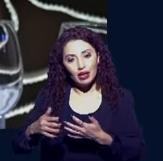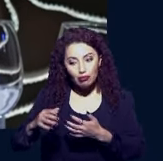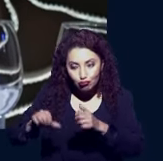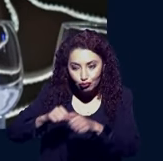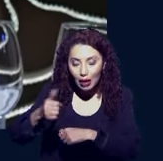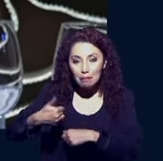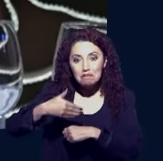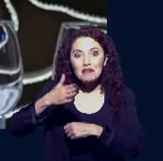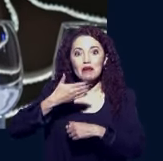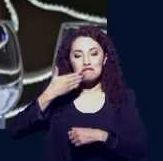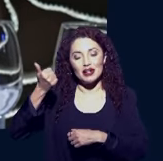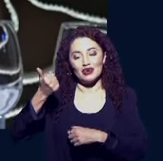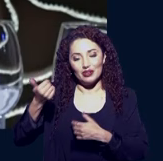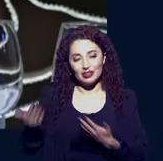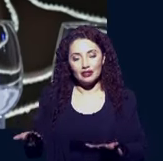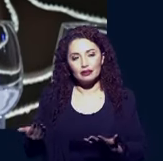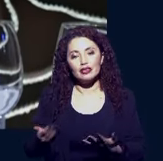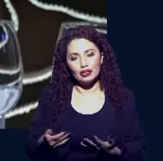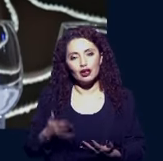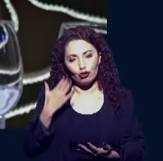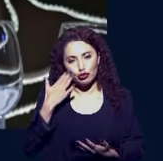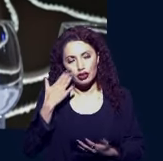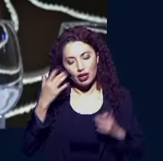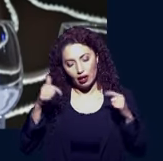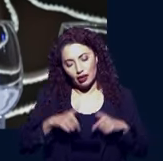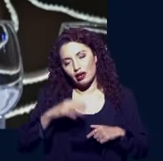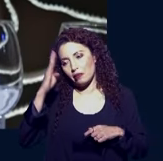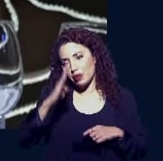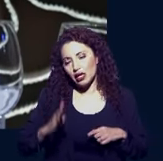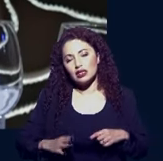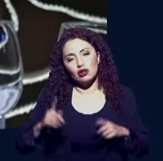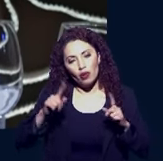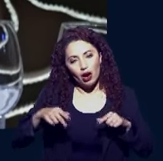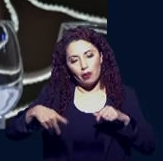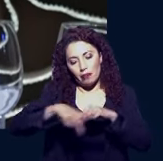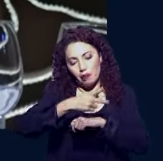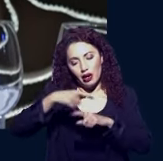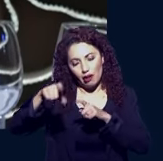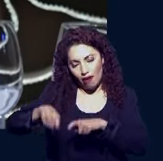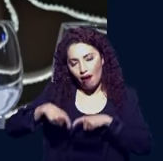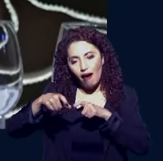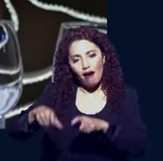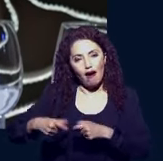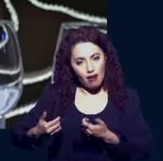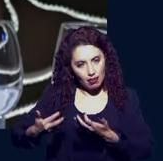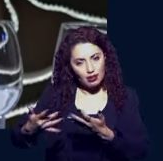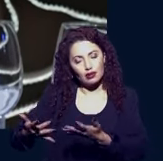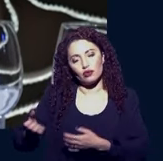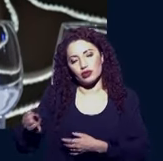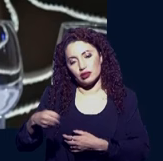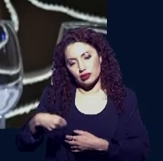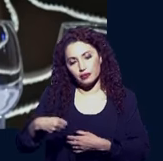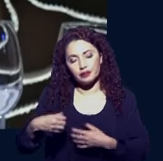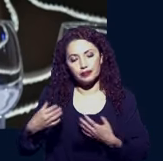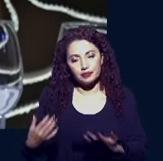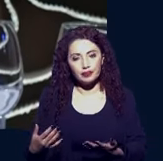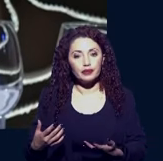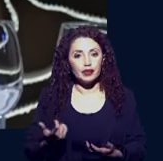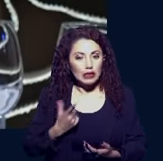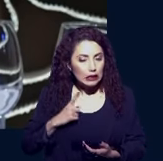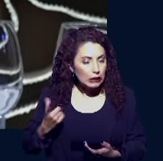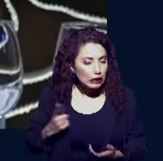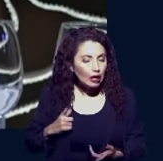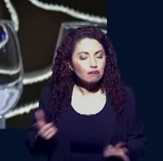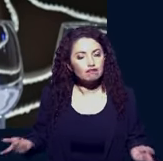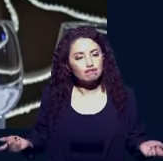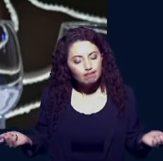que esse país é um país agrícola né Nós temos aí eh um potencial ainda